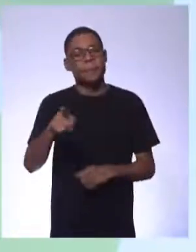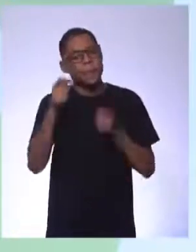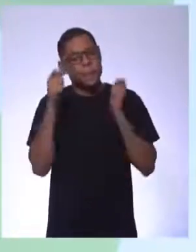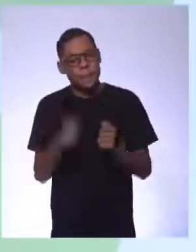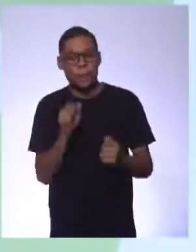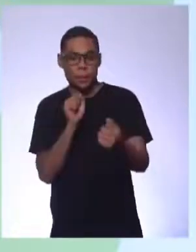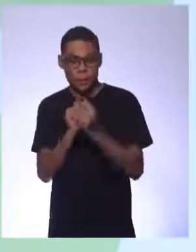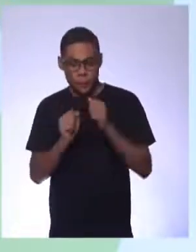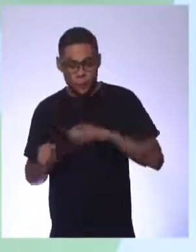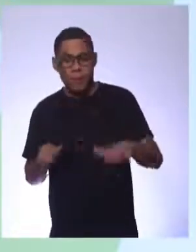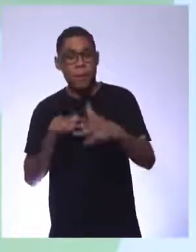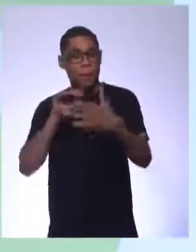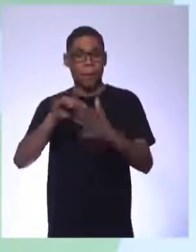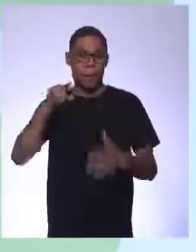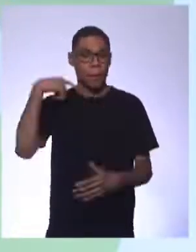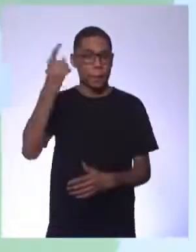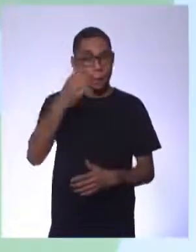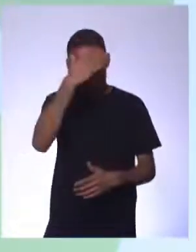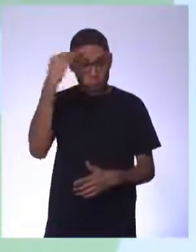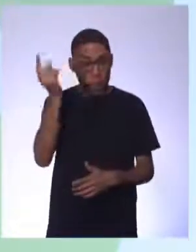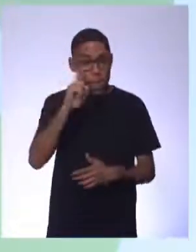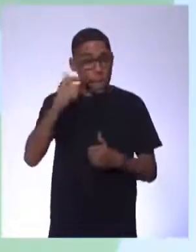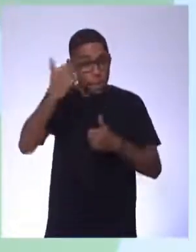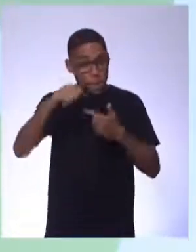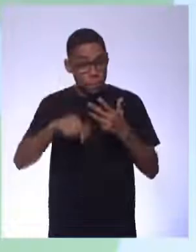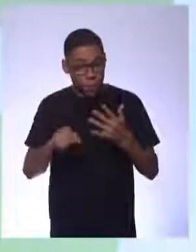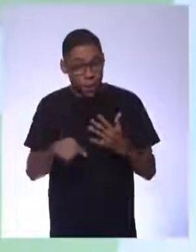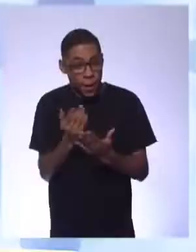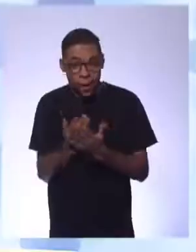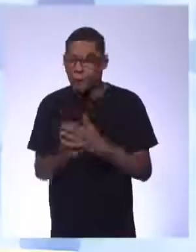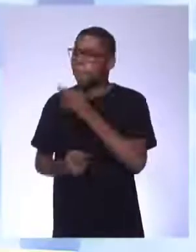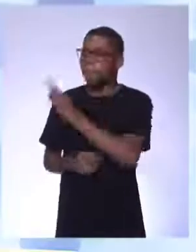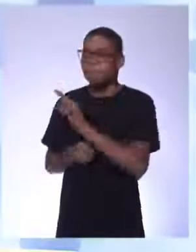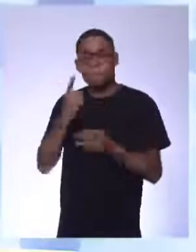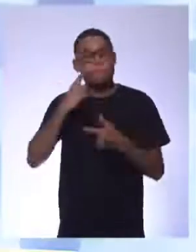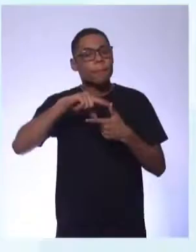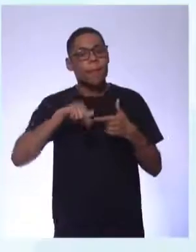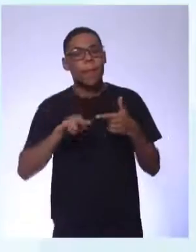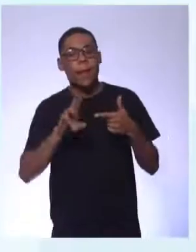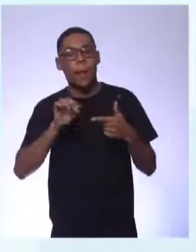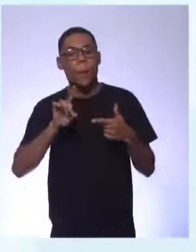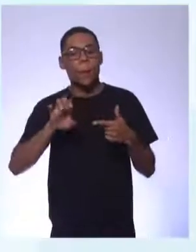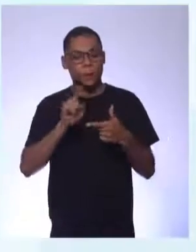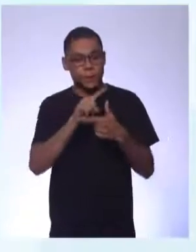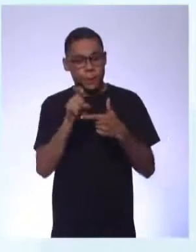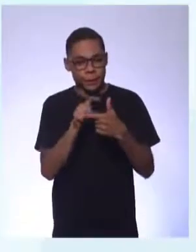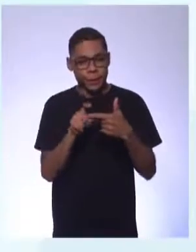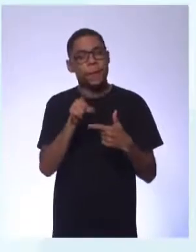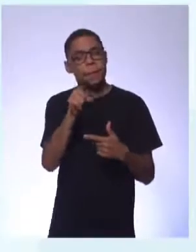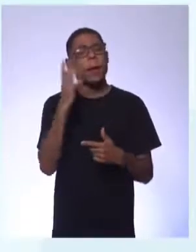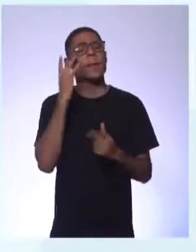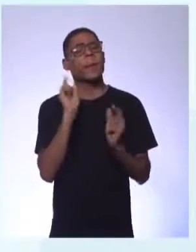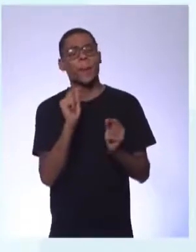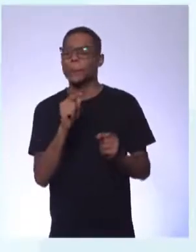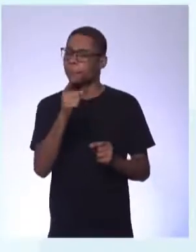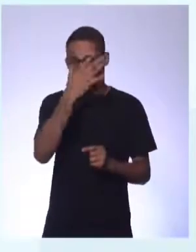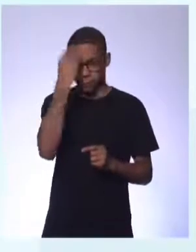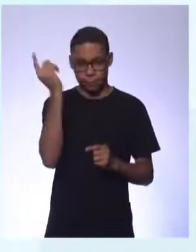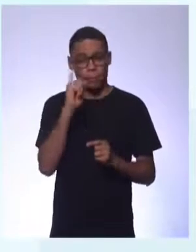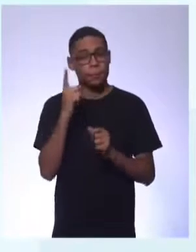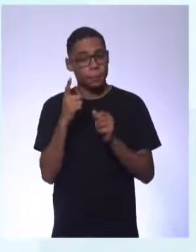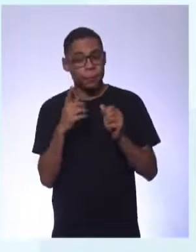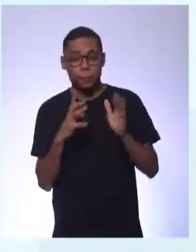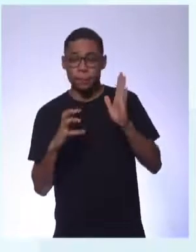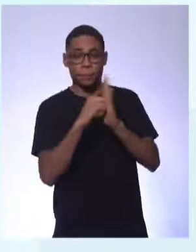a gente. Até a próxima. E não esqueça de avaliar a nossa aula. Isso, está aí na tela o QR Code. Você pode avaliar a nossa aula, dizer o que você achou. Não se esqueça de se inscrever no